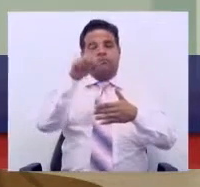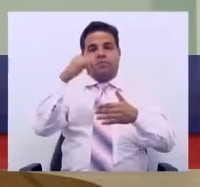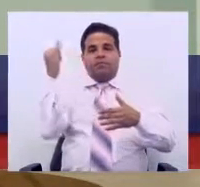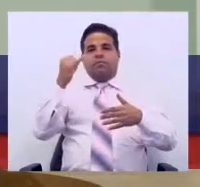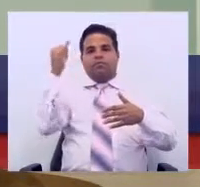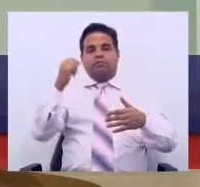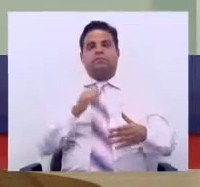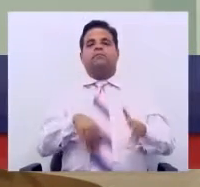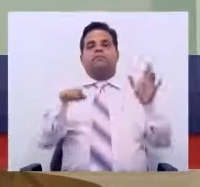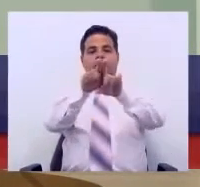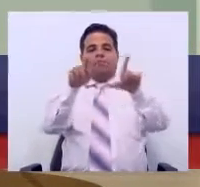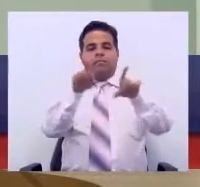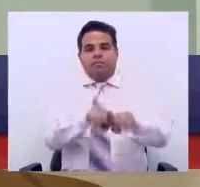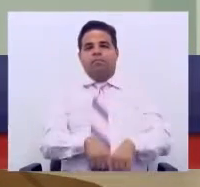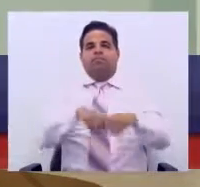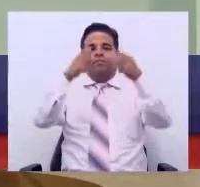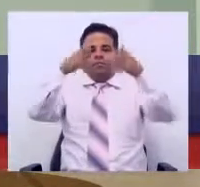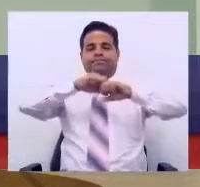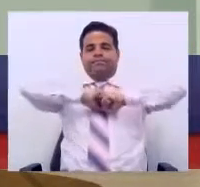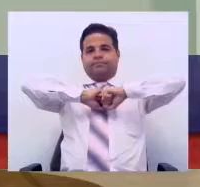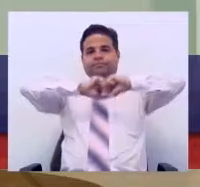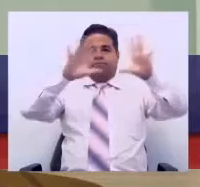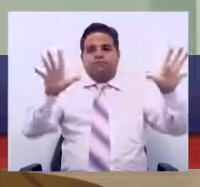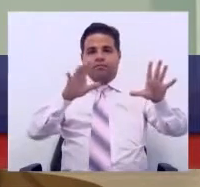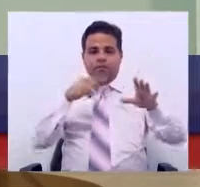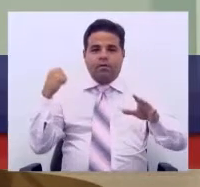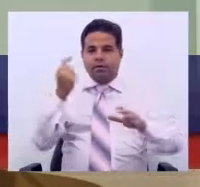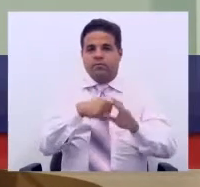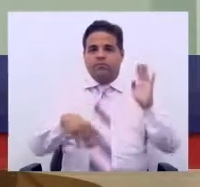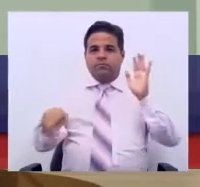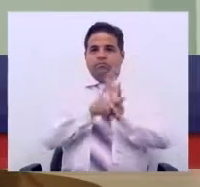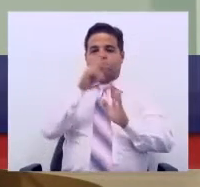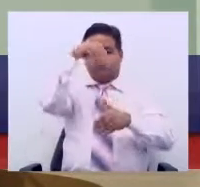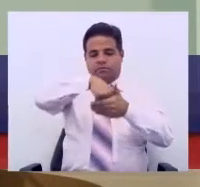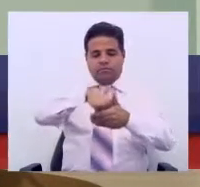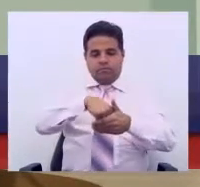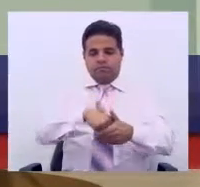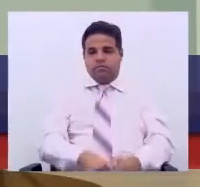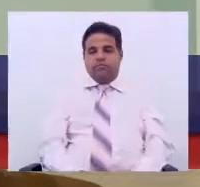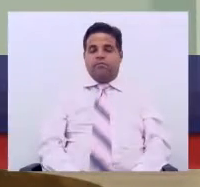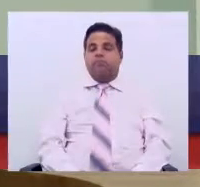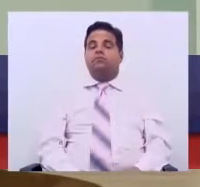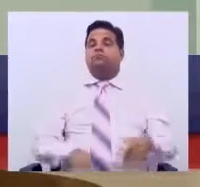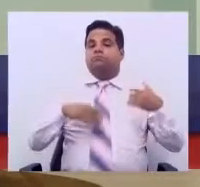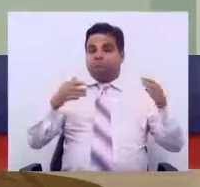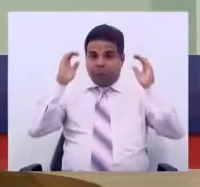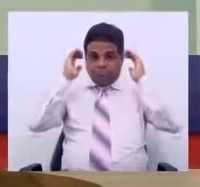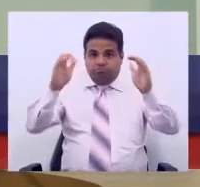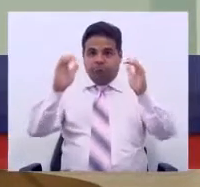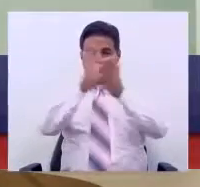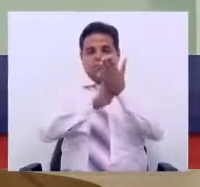Isso está, inclusive, explícito no nosso regimento interno.